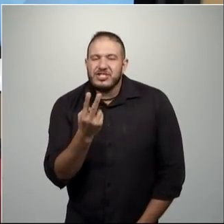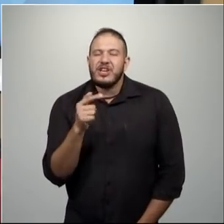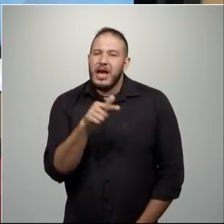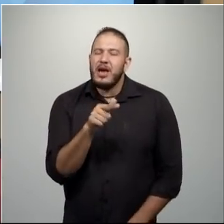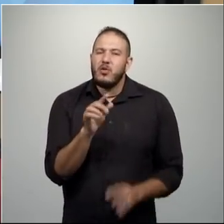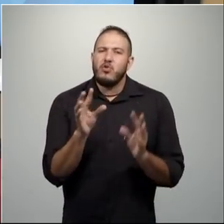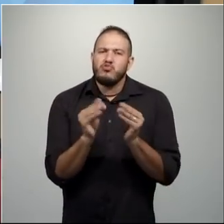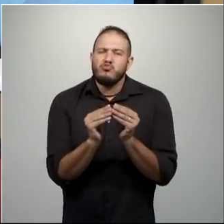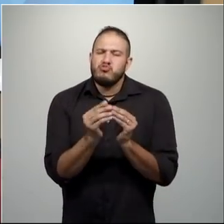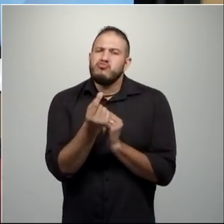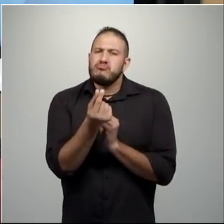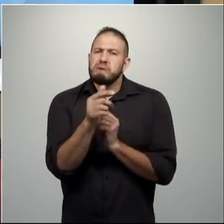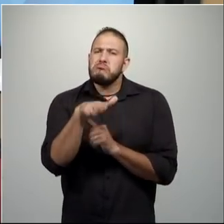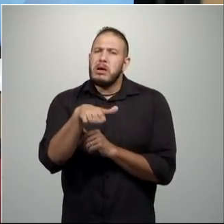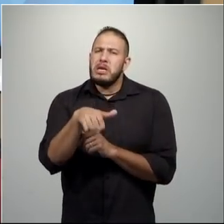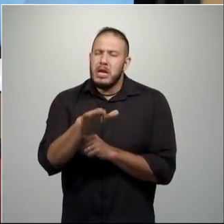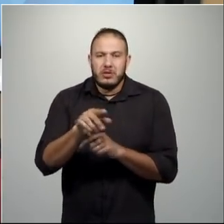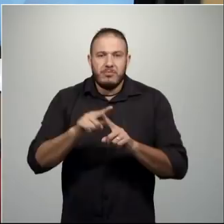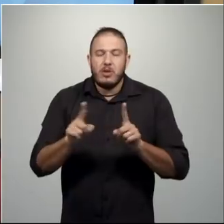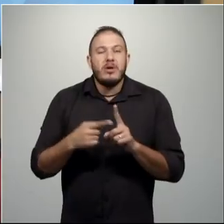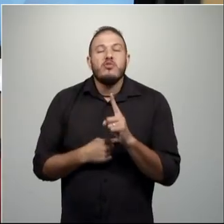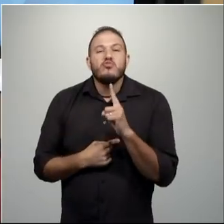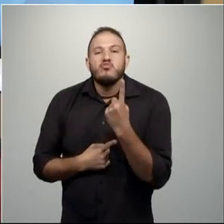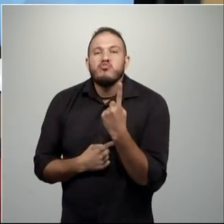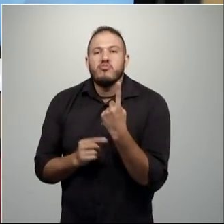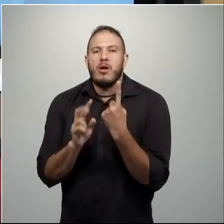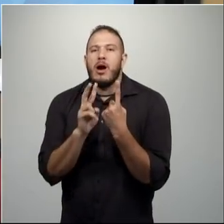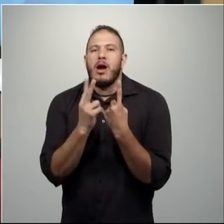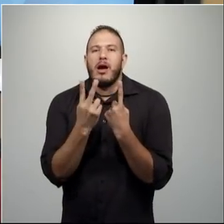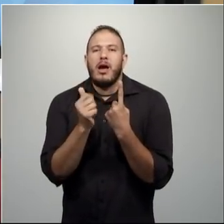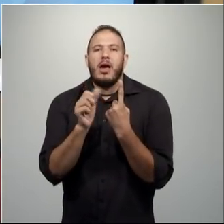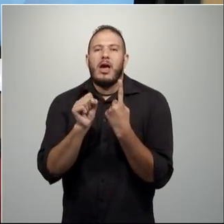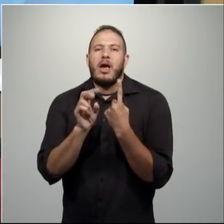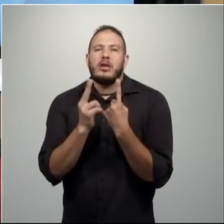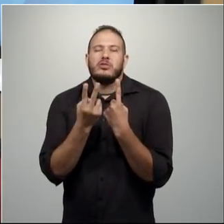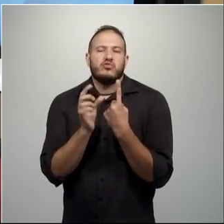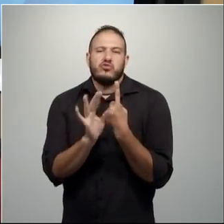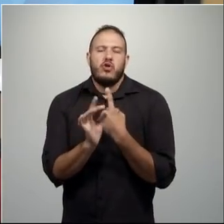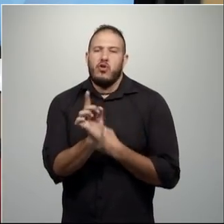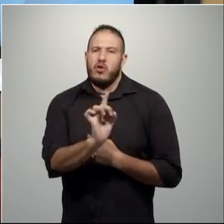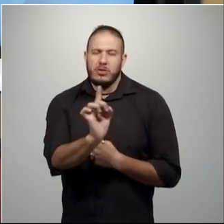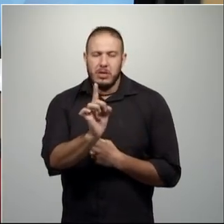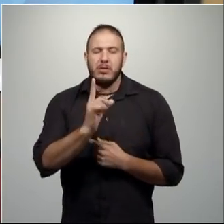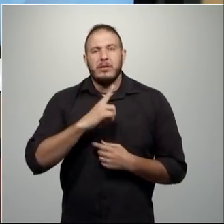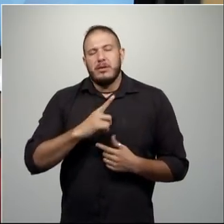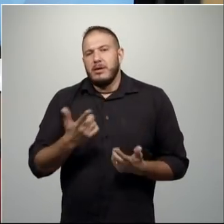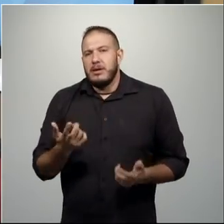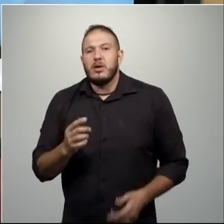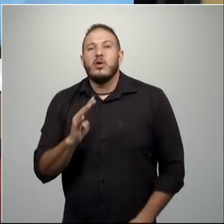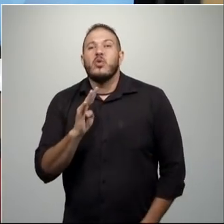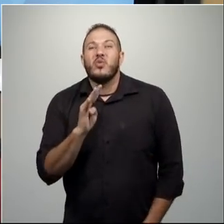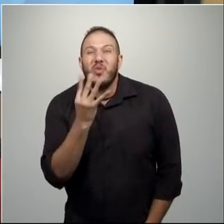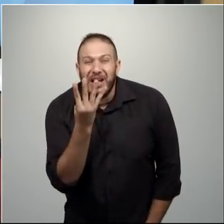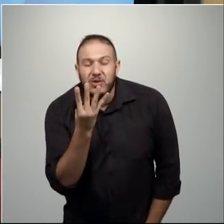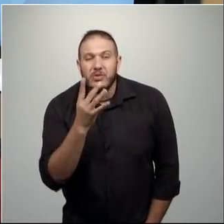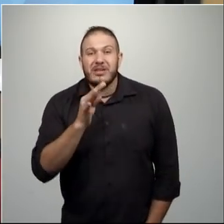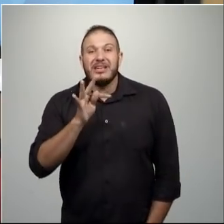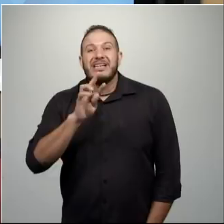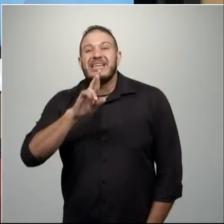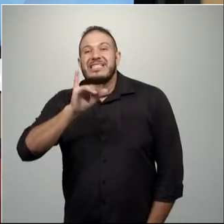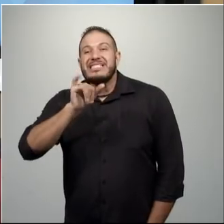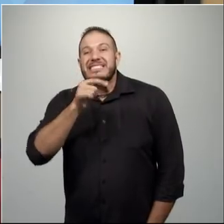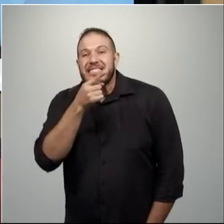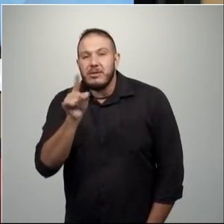barato mas aqui não é um hash só são da ordem de 4 trilhões de reais